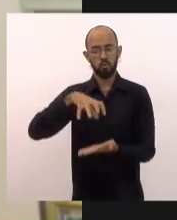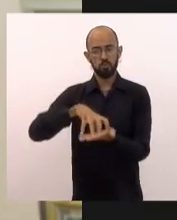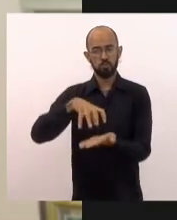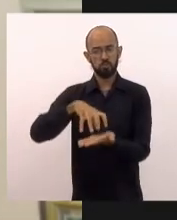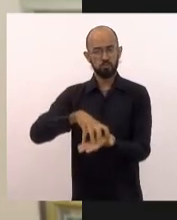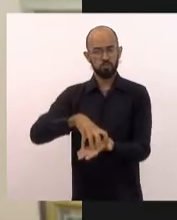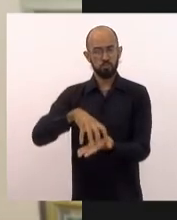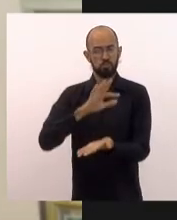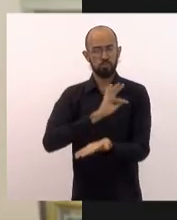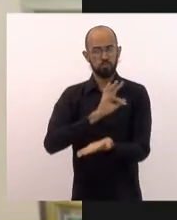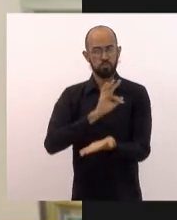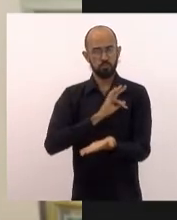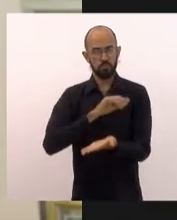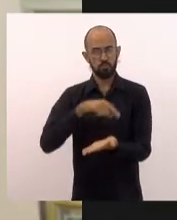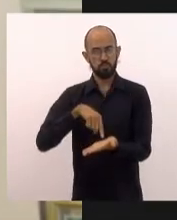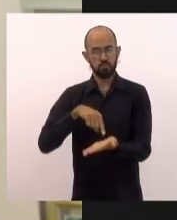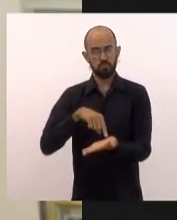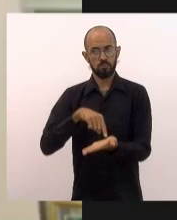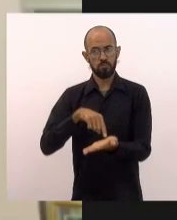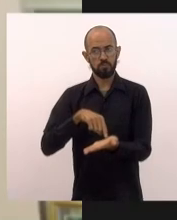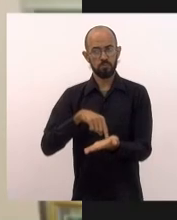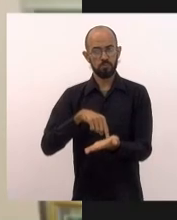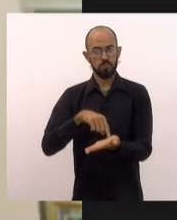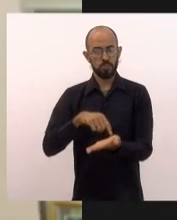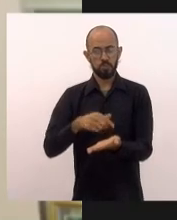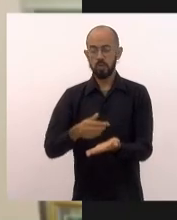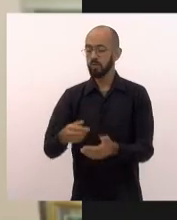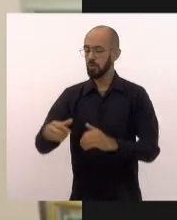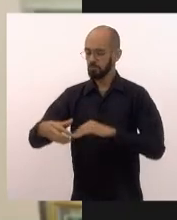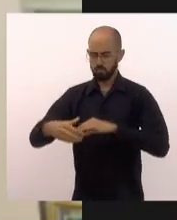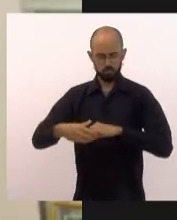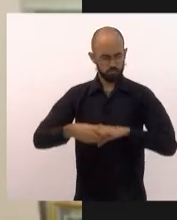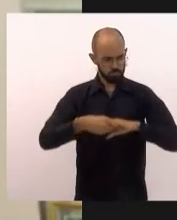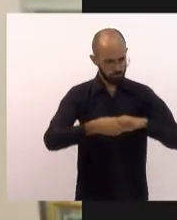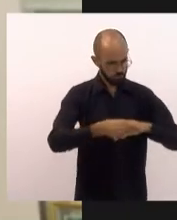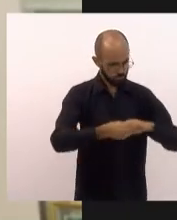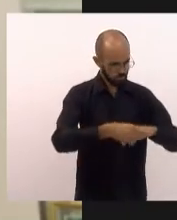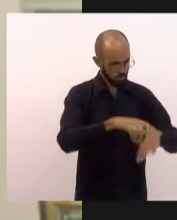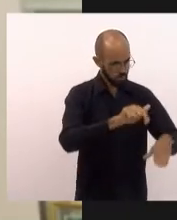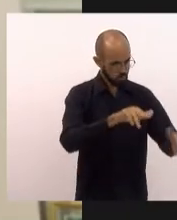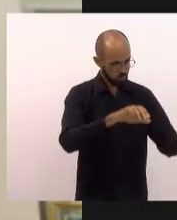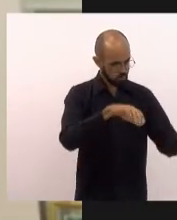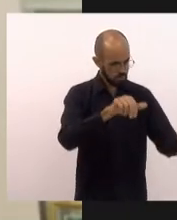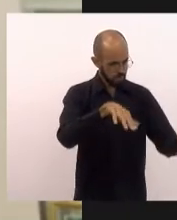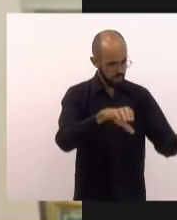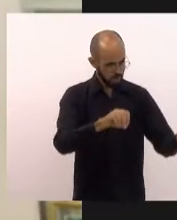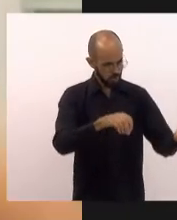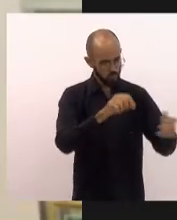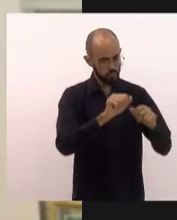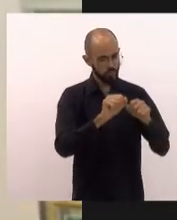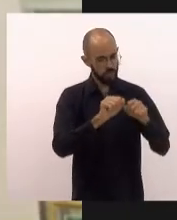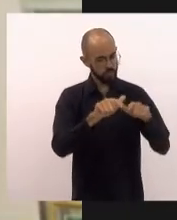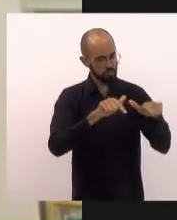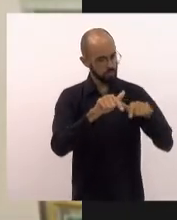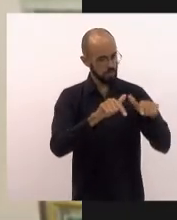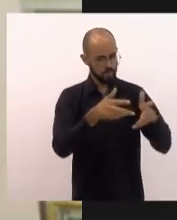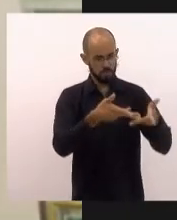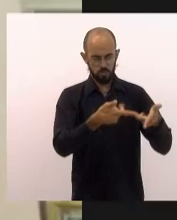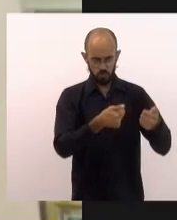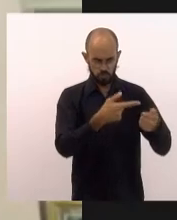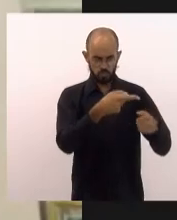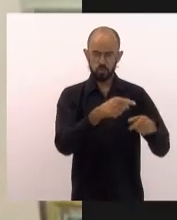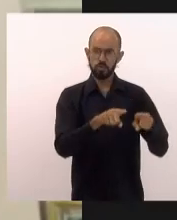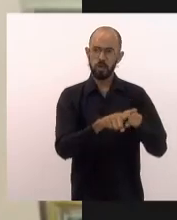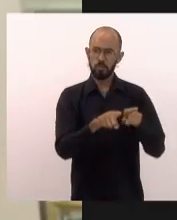Rio de Janeiro, registrando desde já o meu cumprimento ao coronel Luciano, que vem fazendo um brilhante trabalho. Meu idêntico